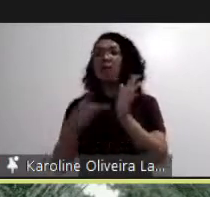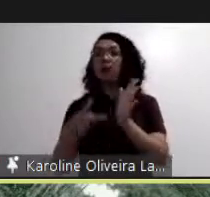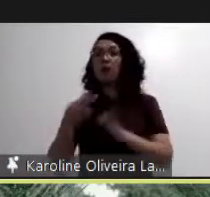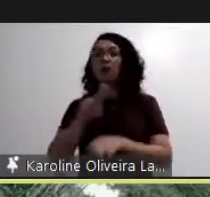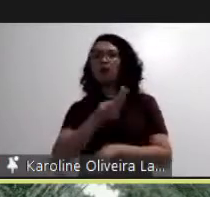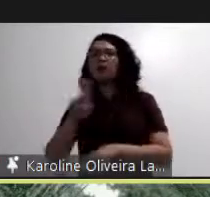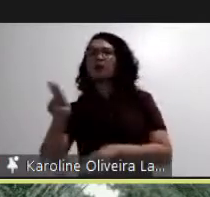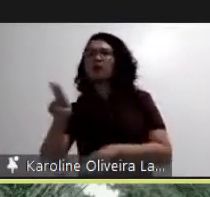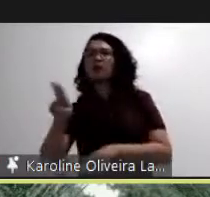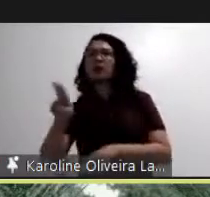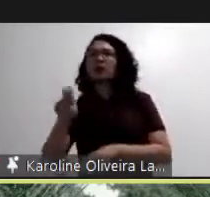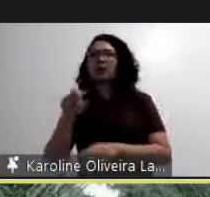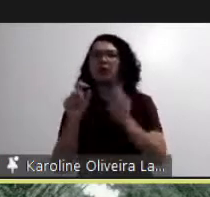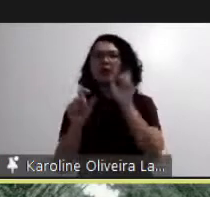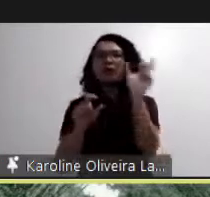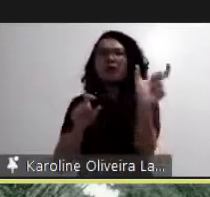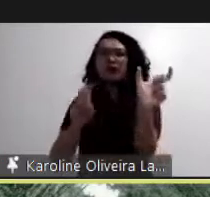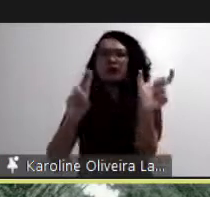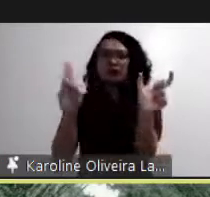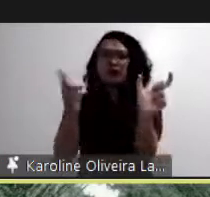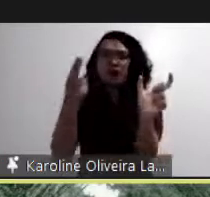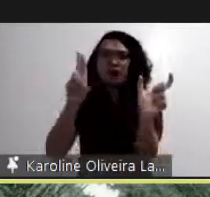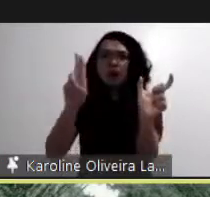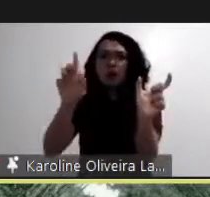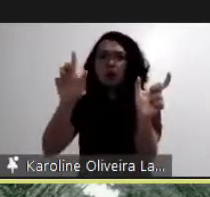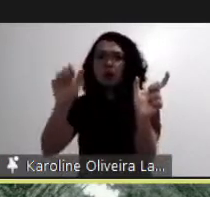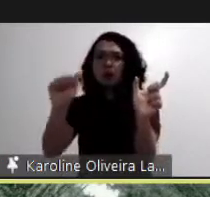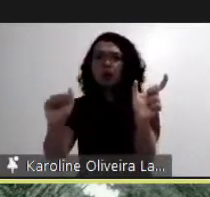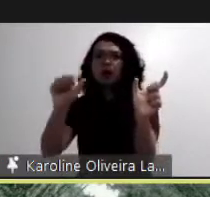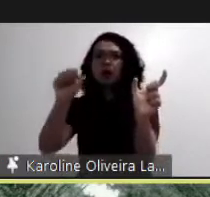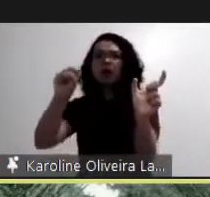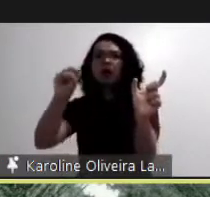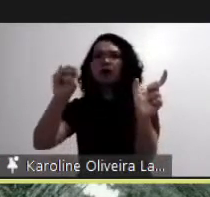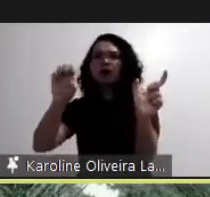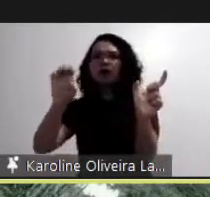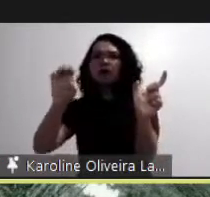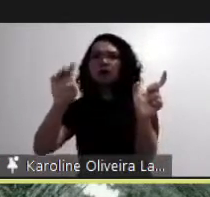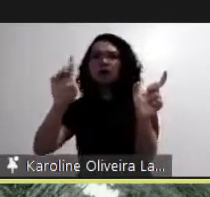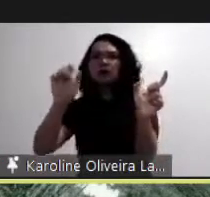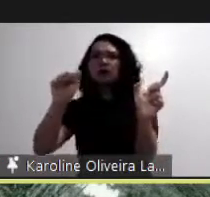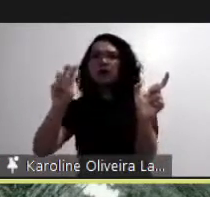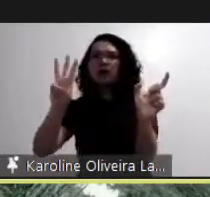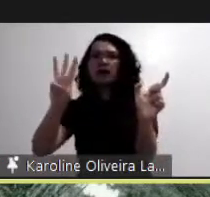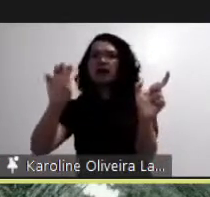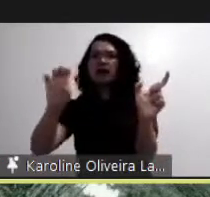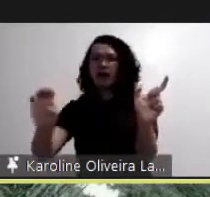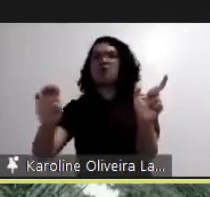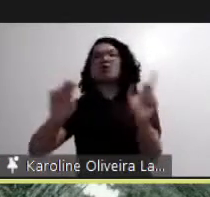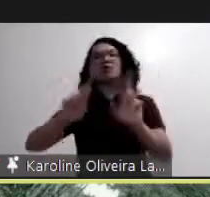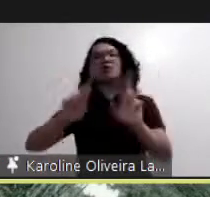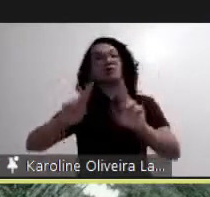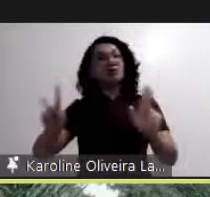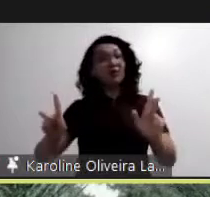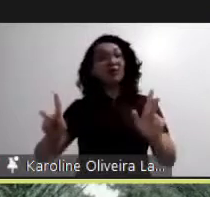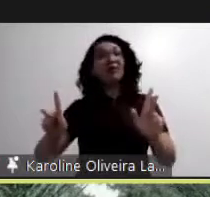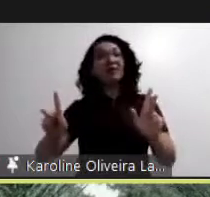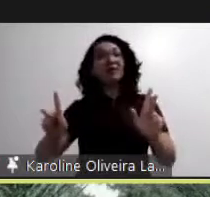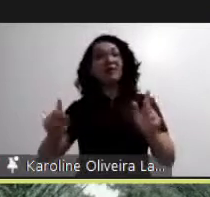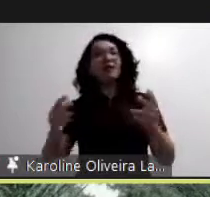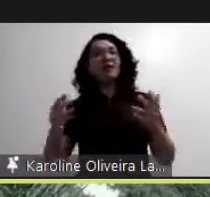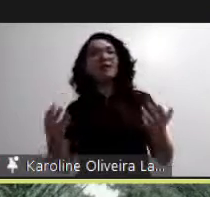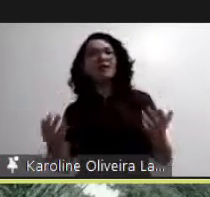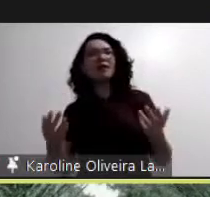isso porque, em princípio, eu cheguei lá e achei, bom, não vai ter muita gente. Né? E estava cheio de